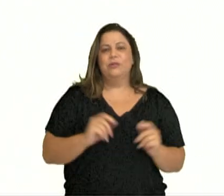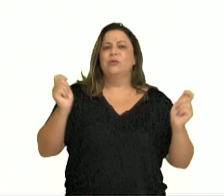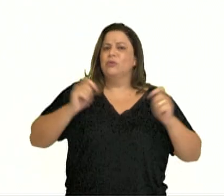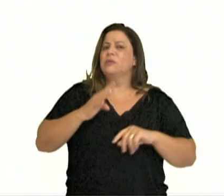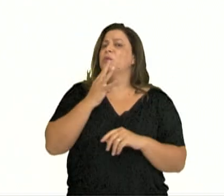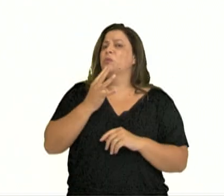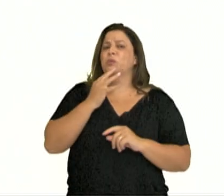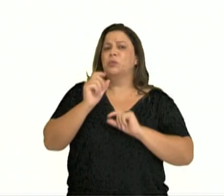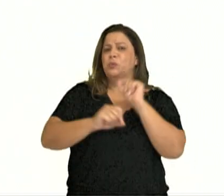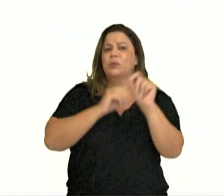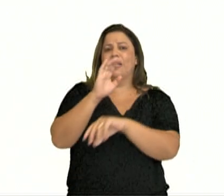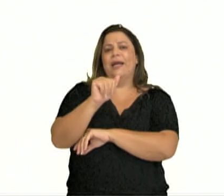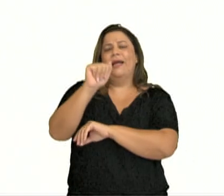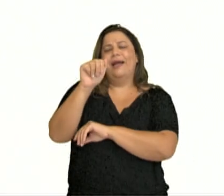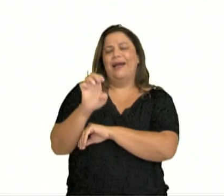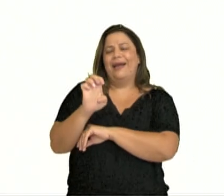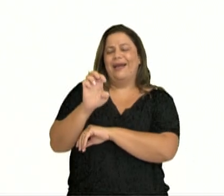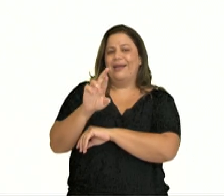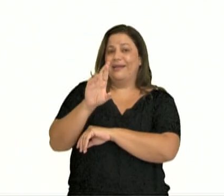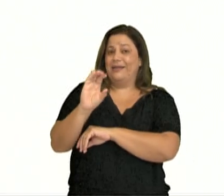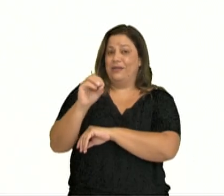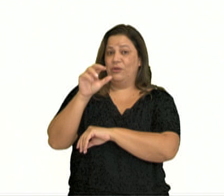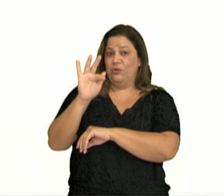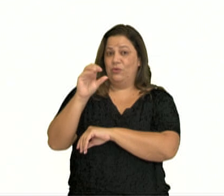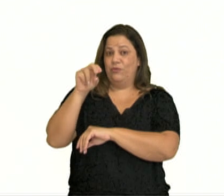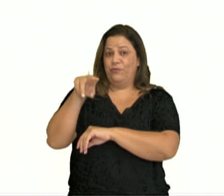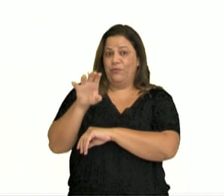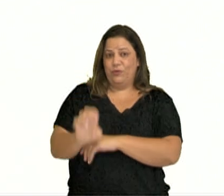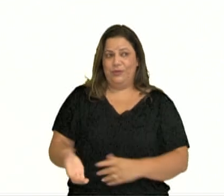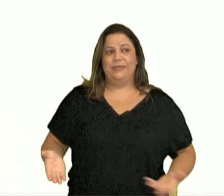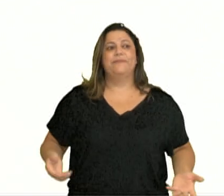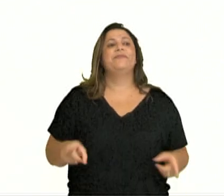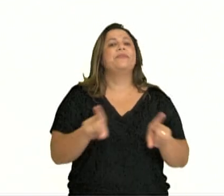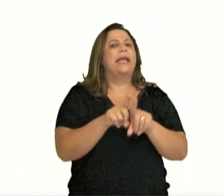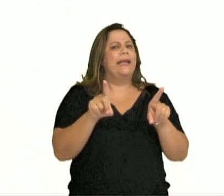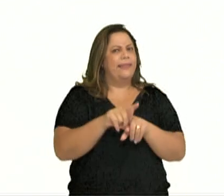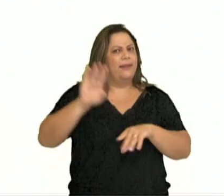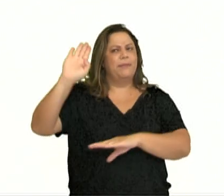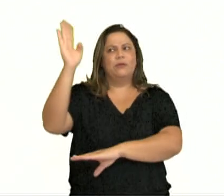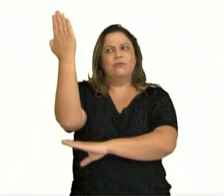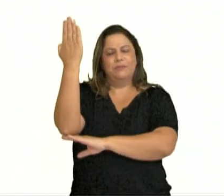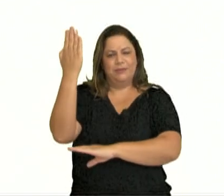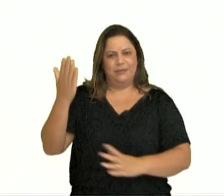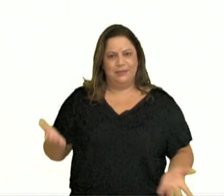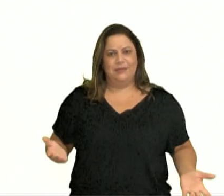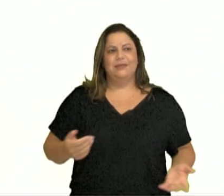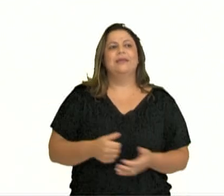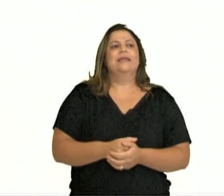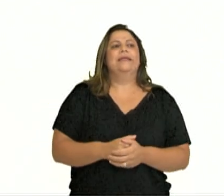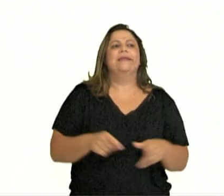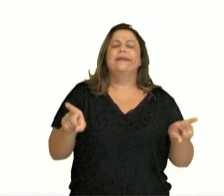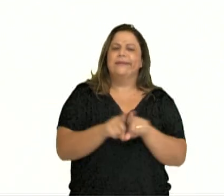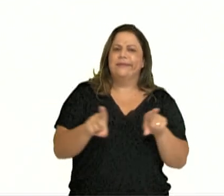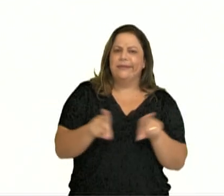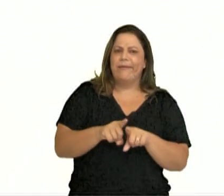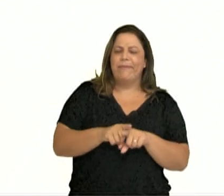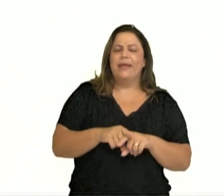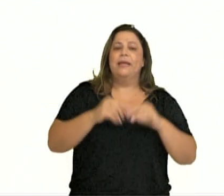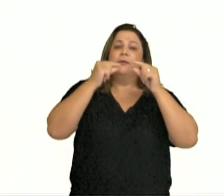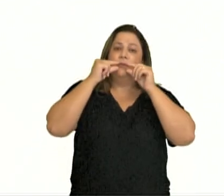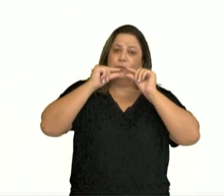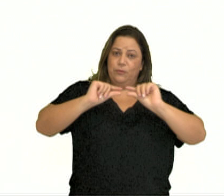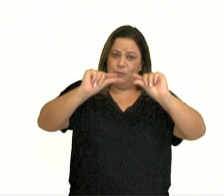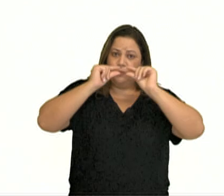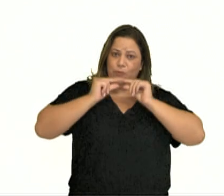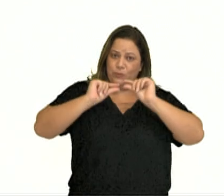como aerofones. Temos os instrumentos de madeira, também é formado por instrumentos de sopro, mas